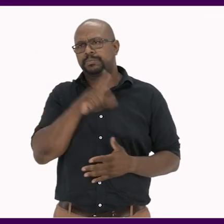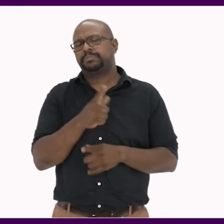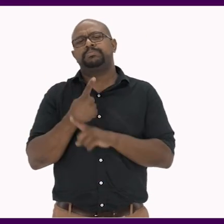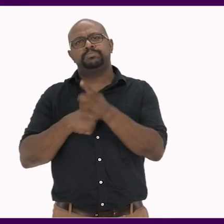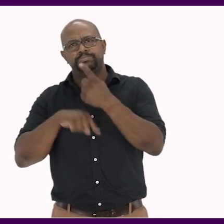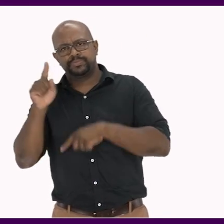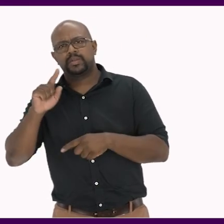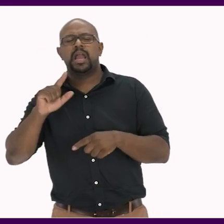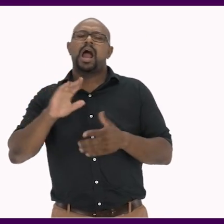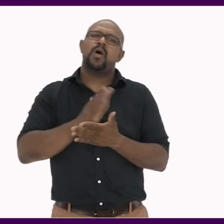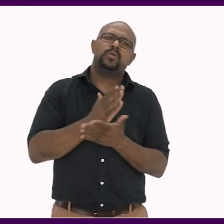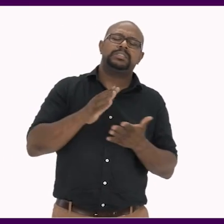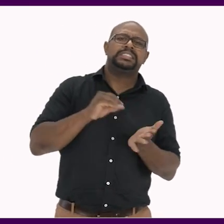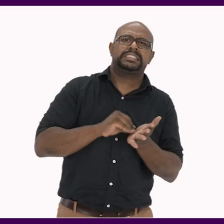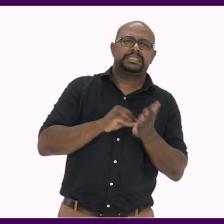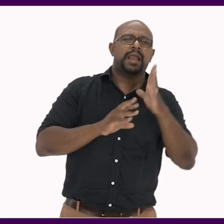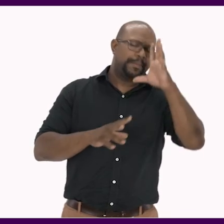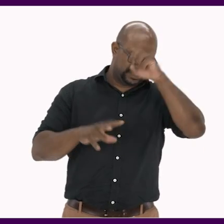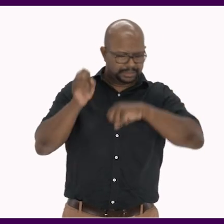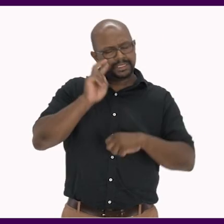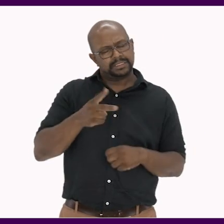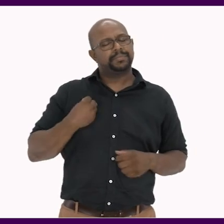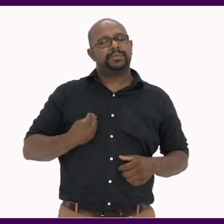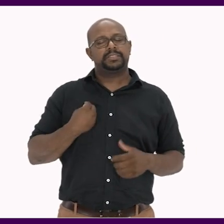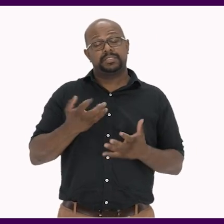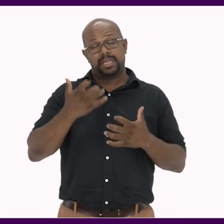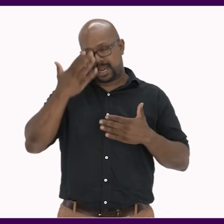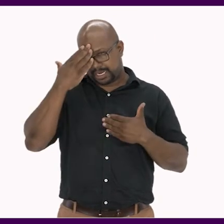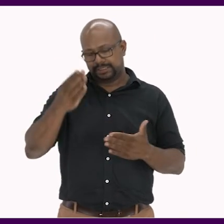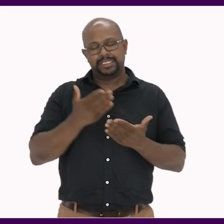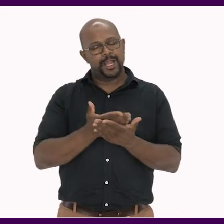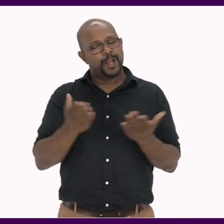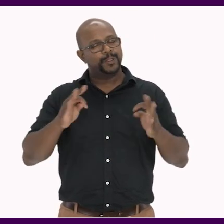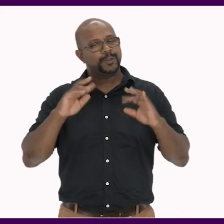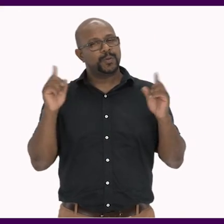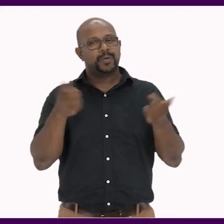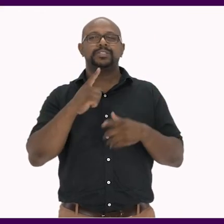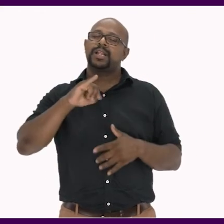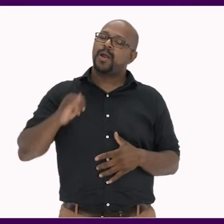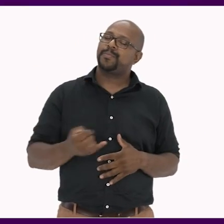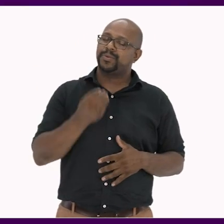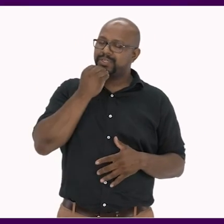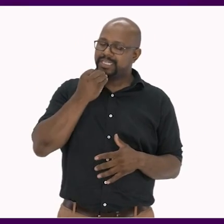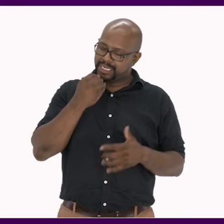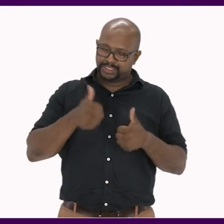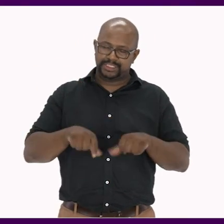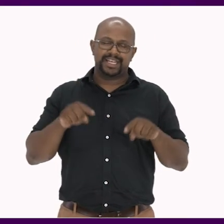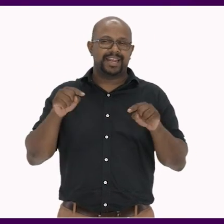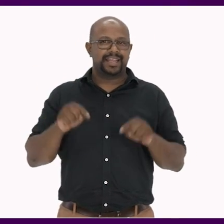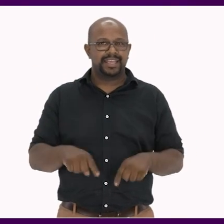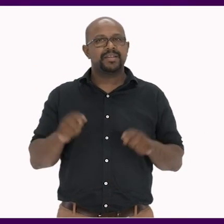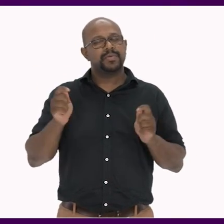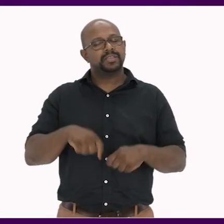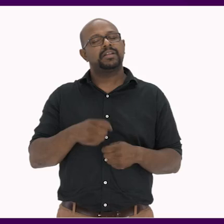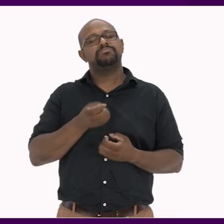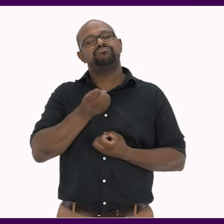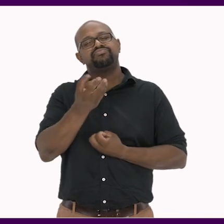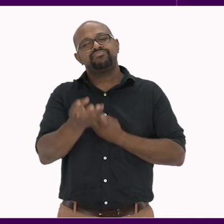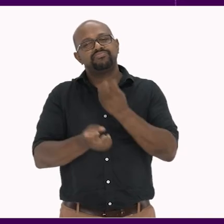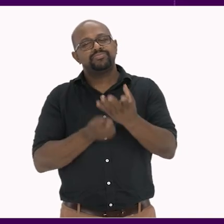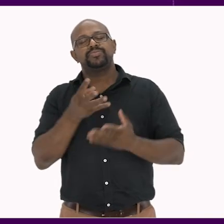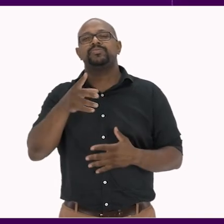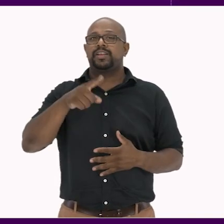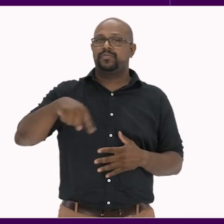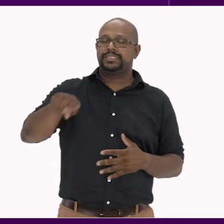vários aprendizados, mas sempre presentes. Quero agradecer a todos essa oportunidade de estar aqui, podendo passar